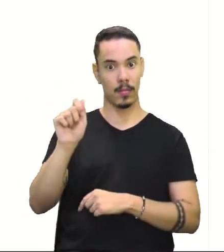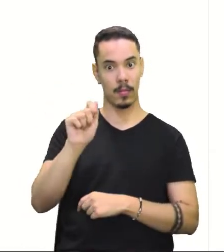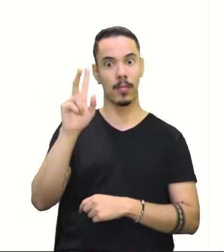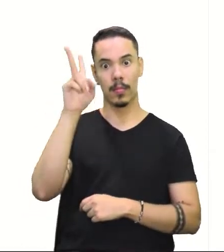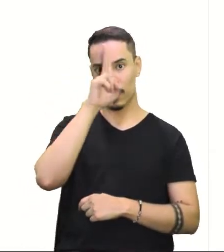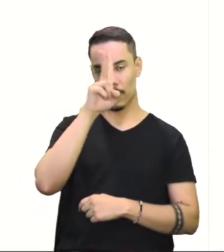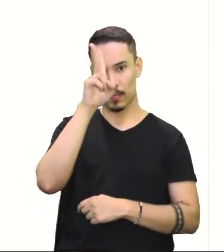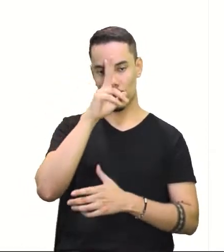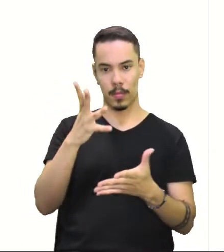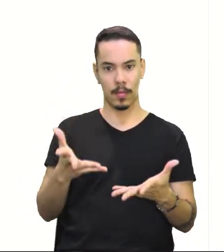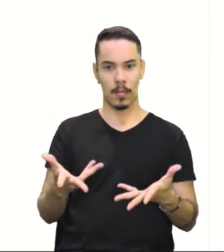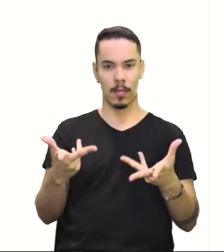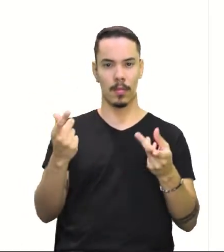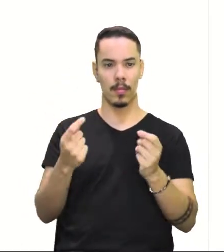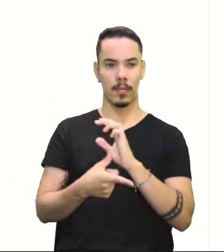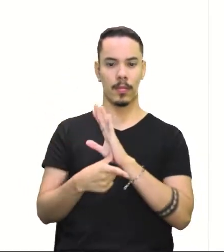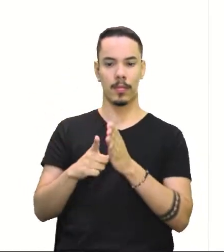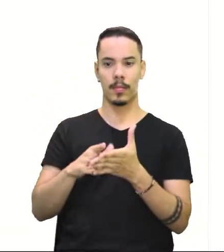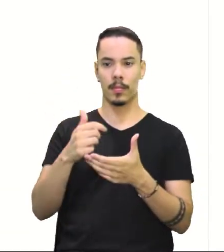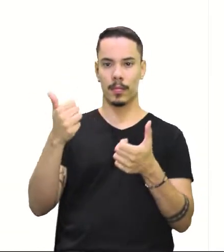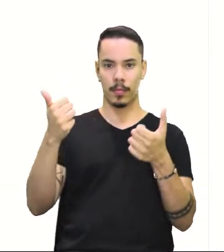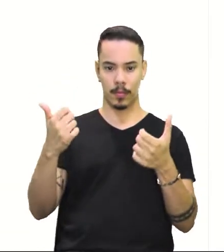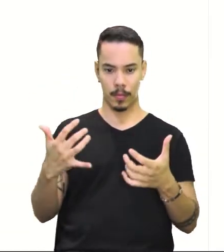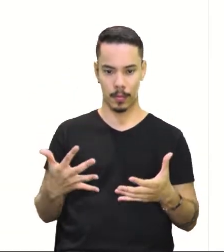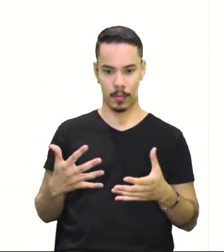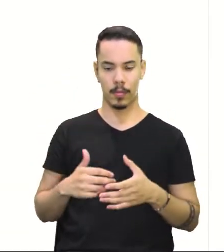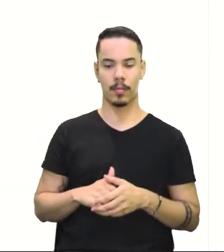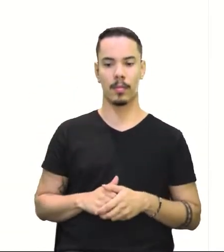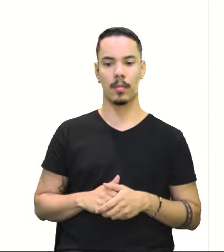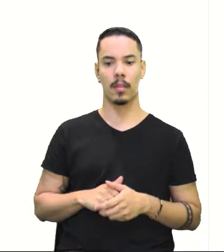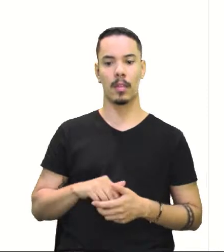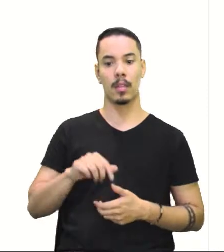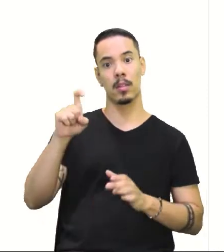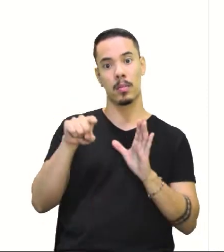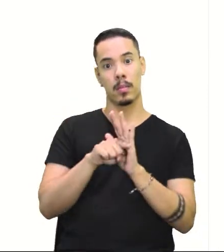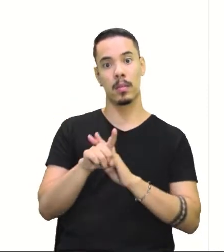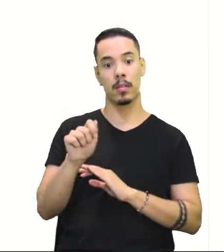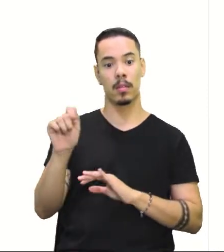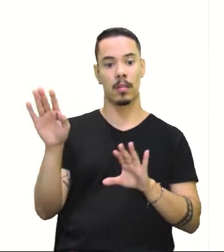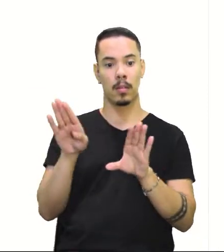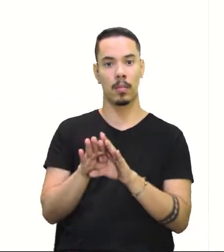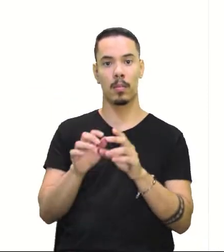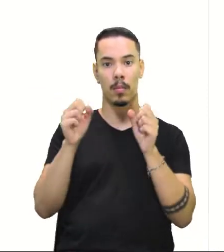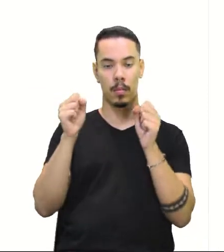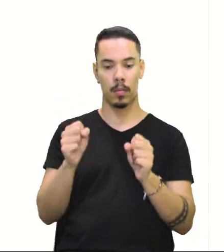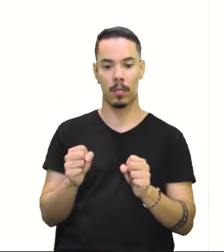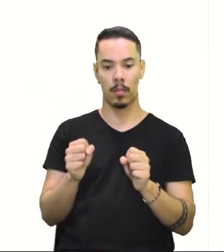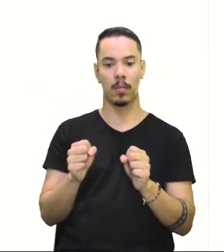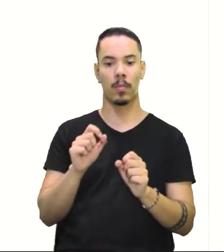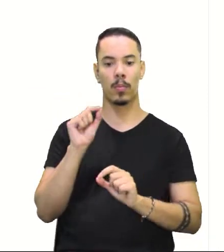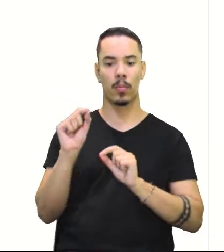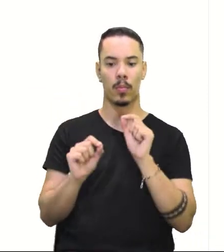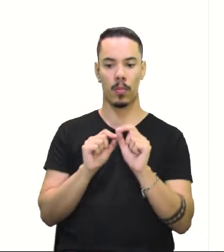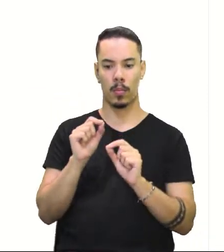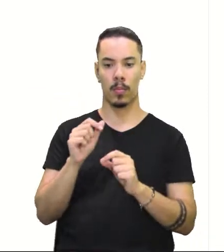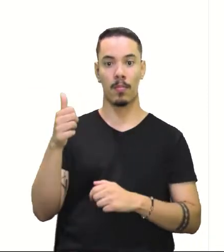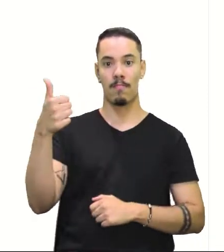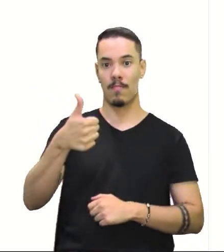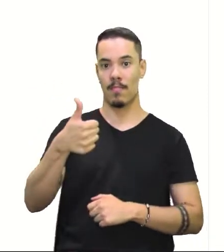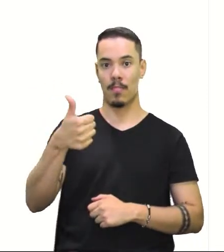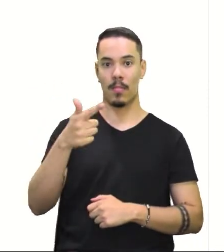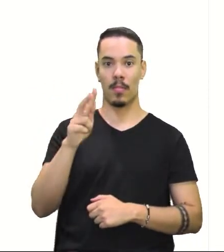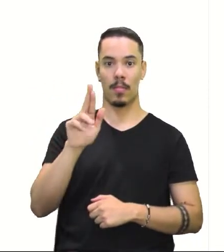né? X mais a ou x menos a. Isto é, deve ser um binômio de